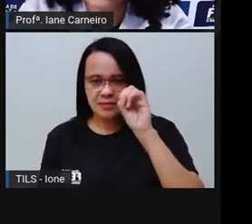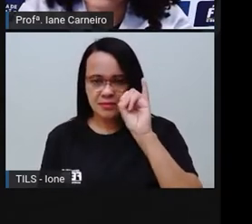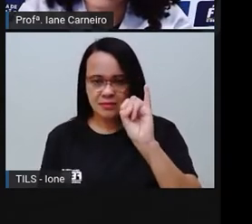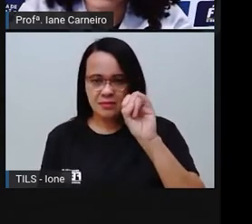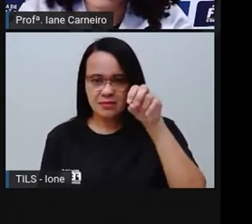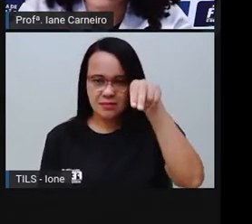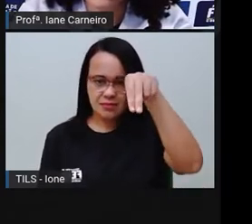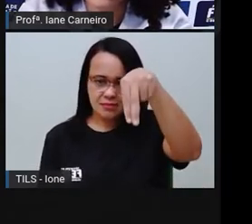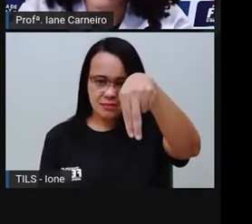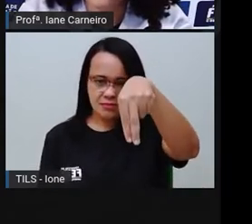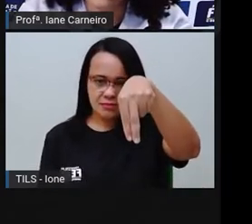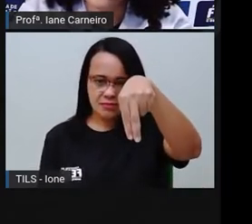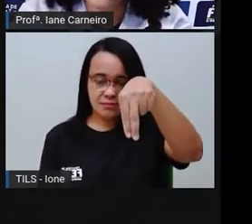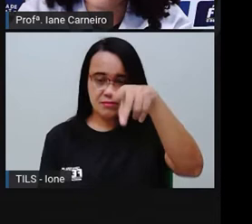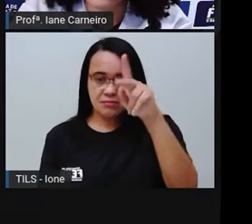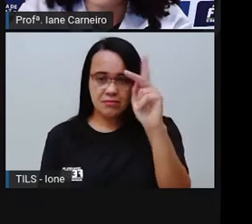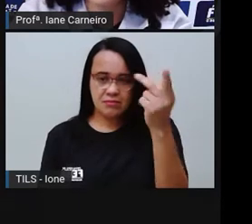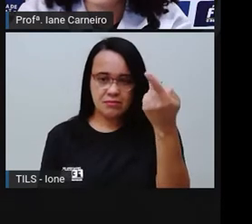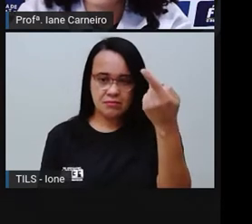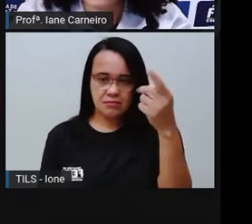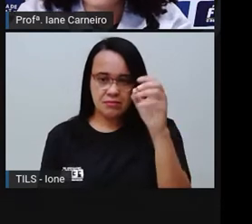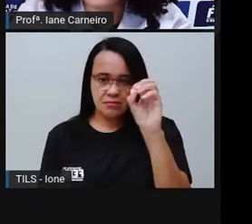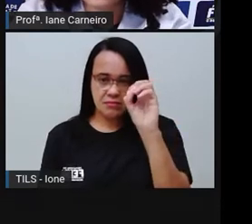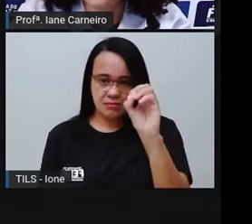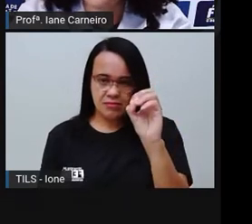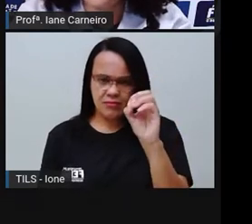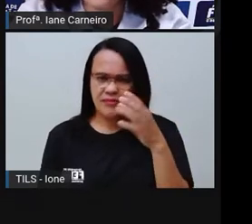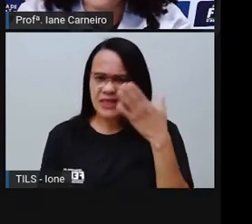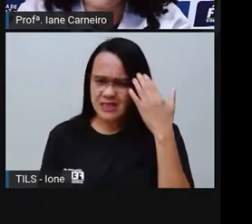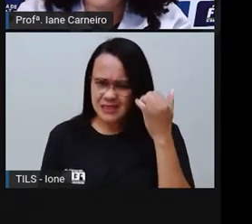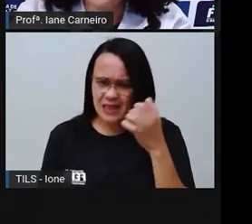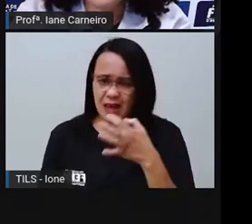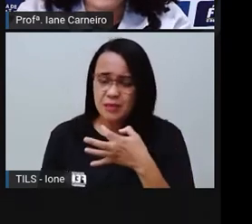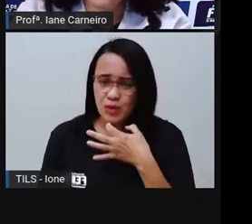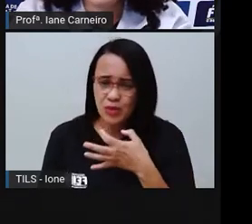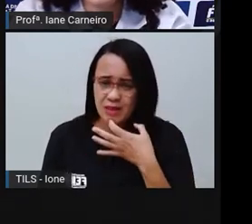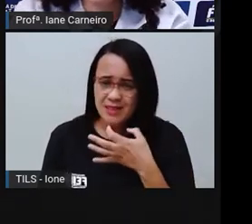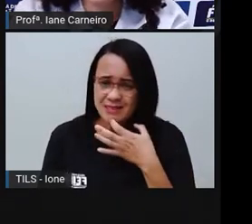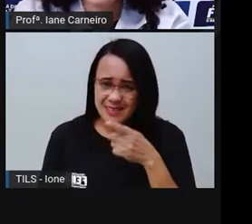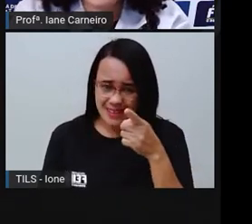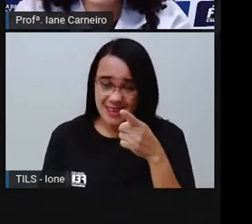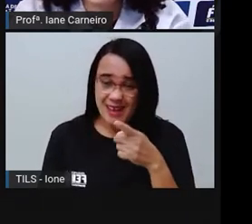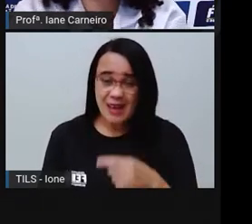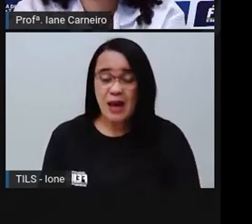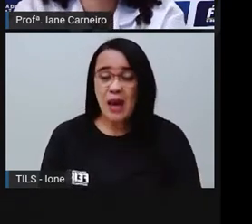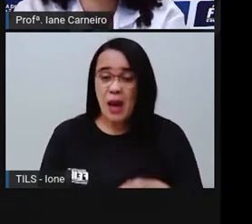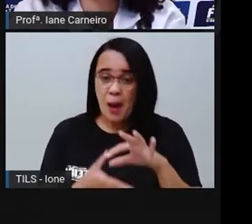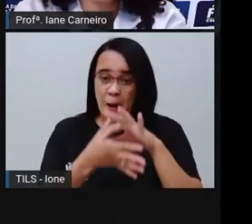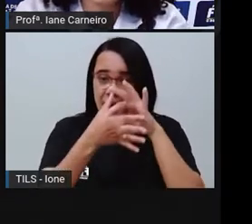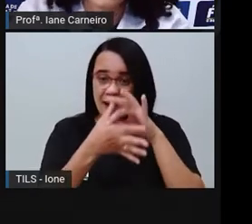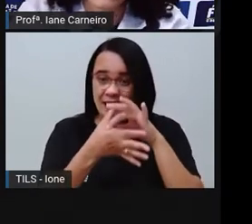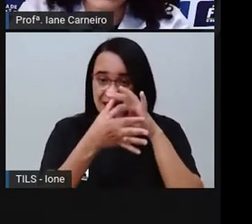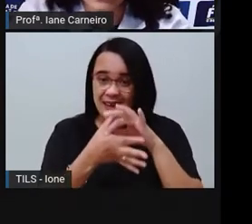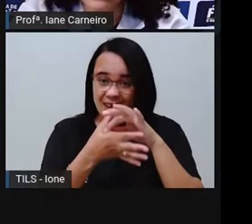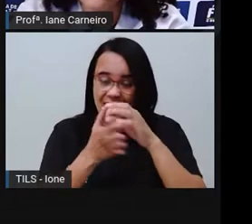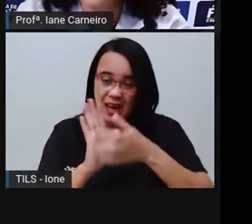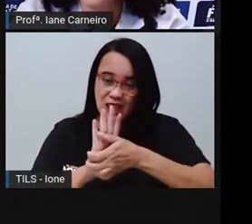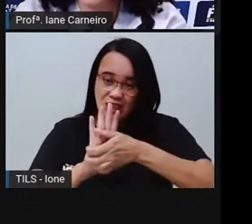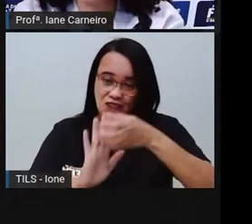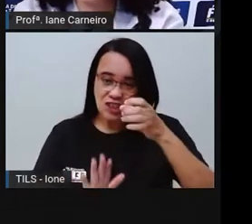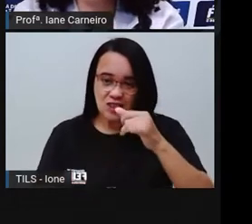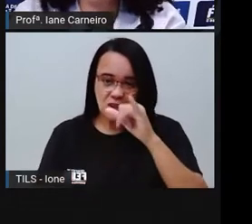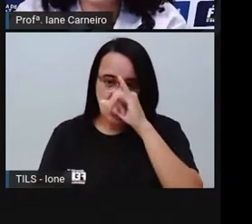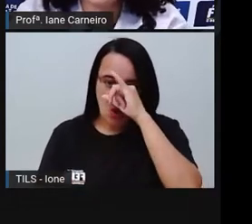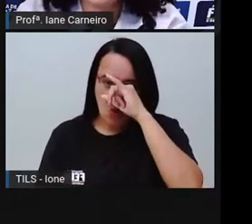bolsinho aqui e toucinho aqui você sabe cartãozinho é um pedaço de carne que tirado do porco né